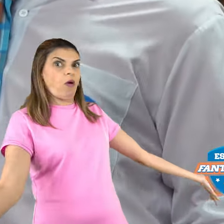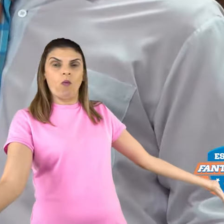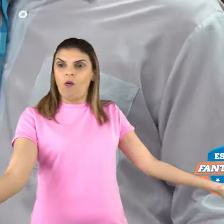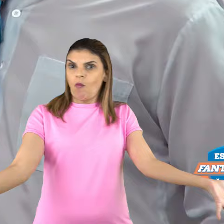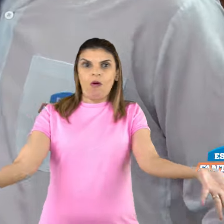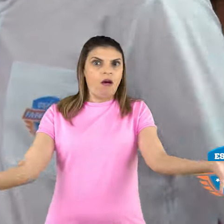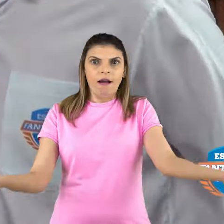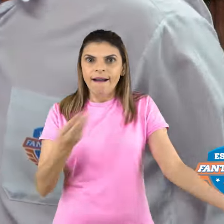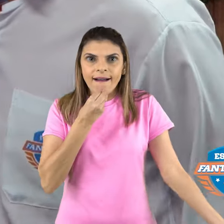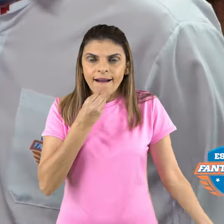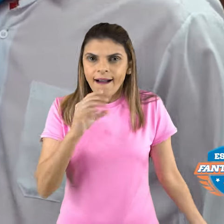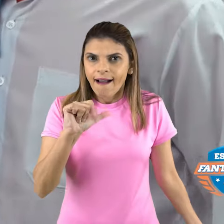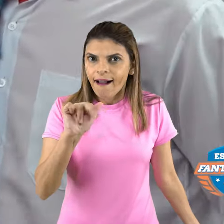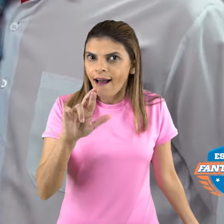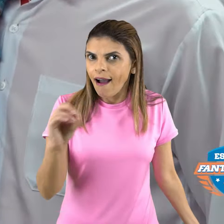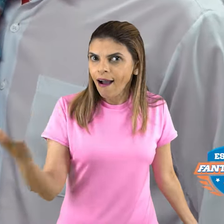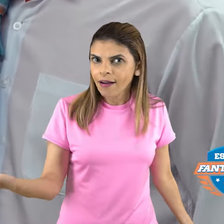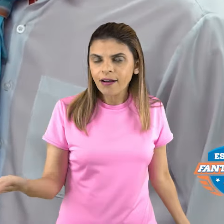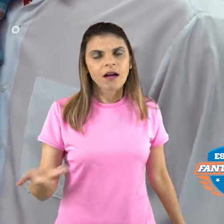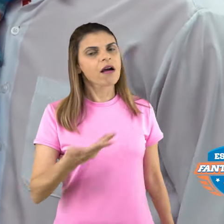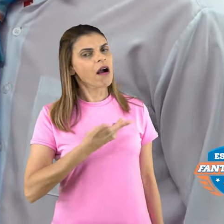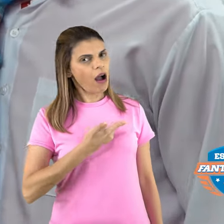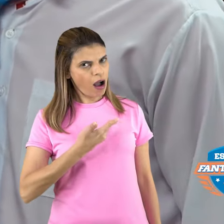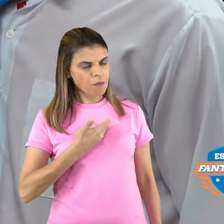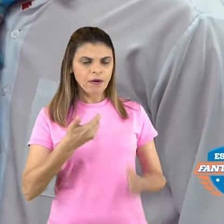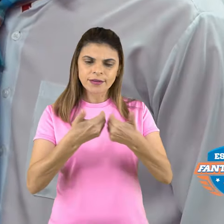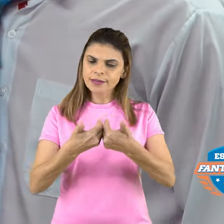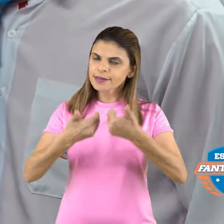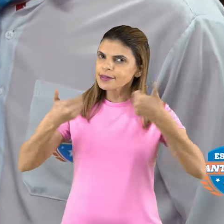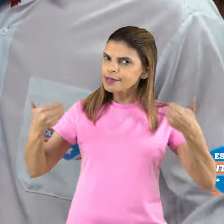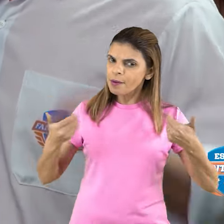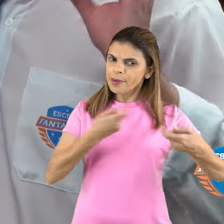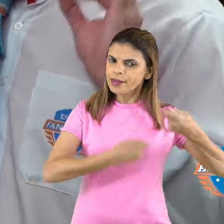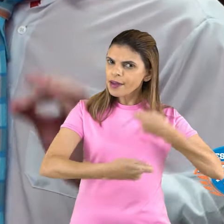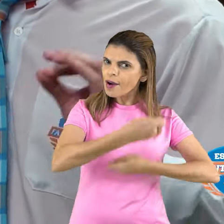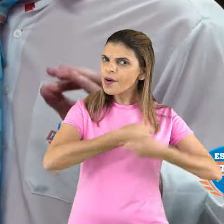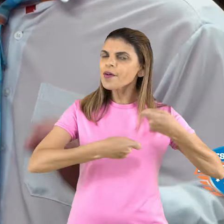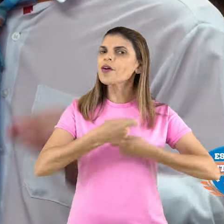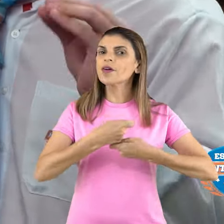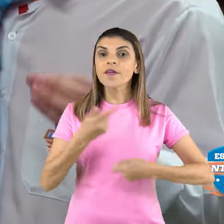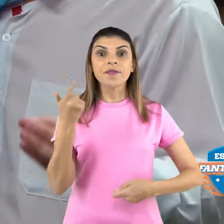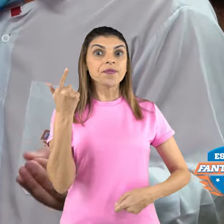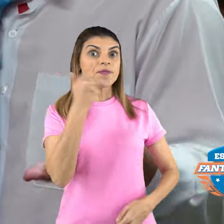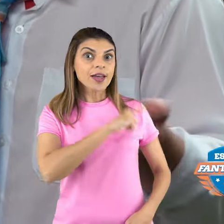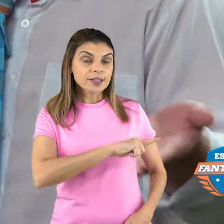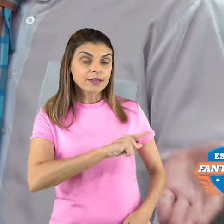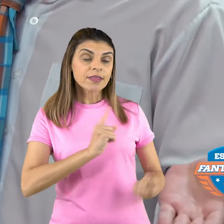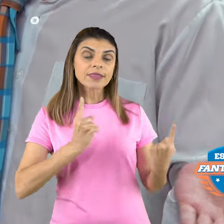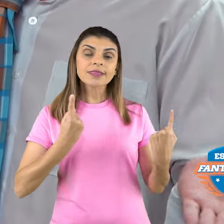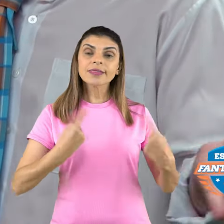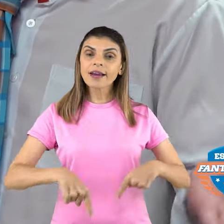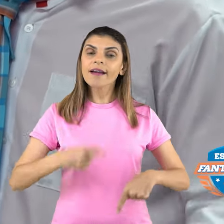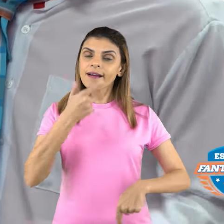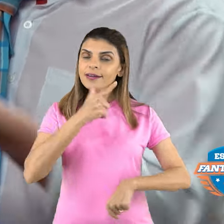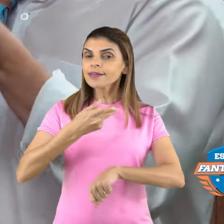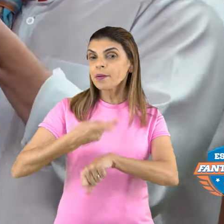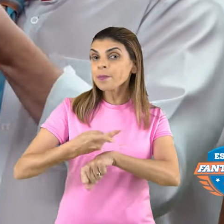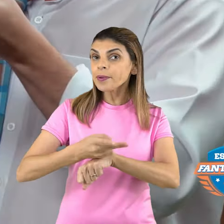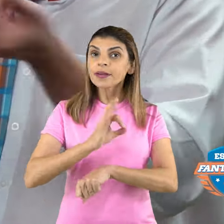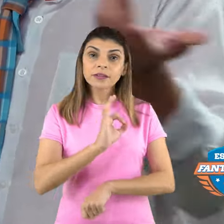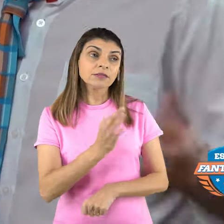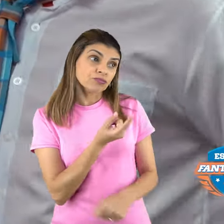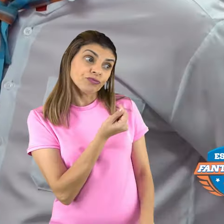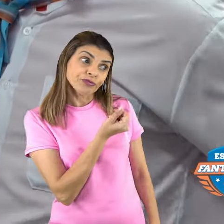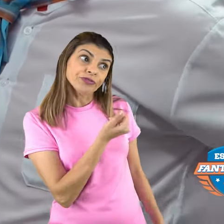É claro, né? Amigos, amigos, negócios à parte. E o vencedor do desafio vai ganhar um prêmio, lembra? Isso